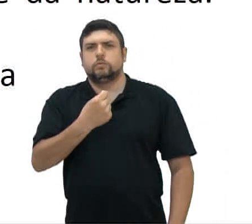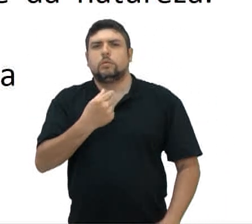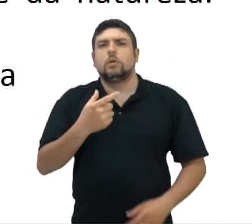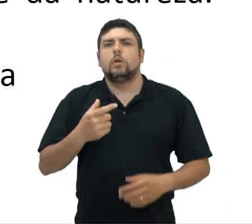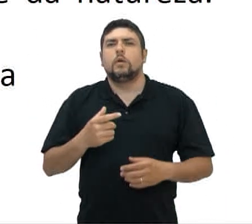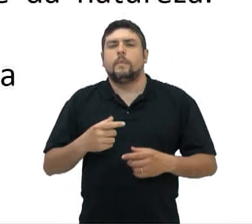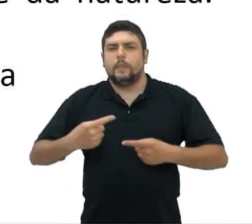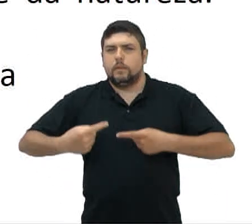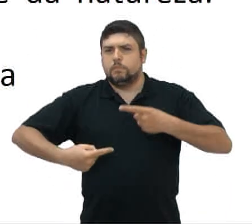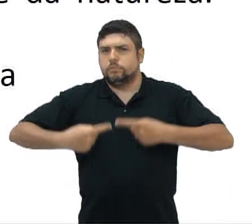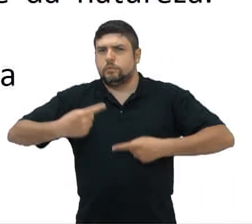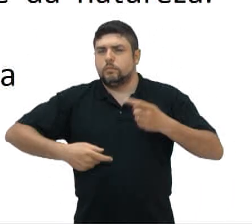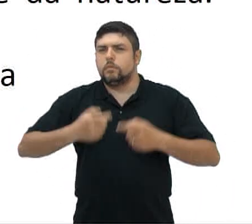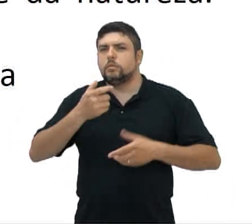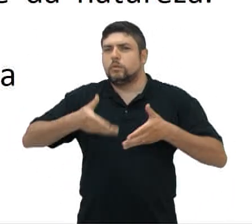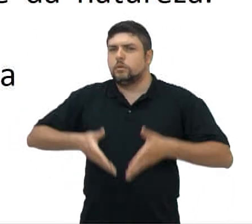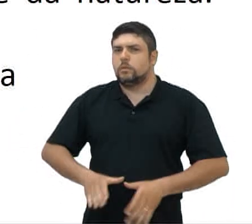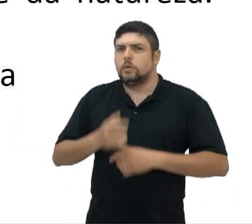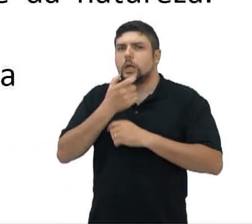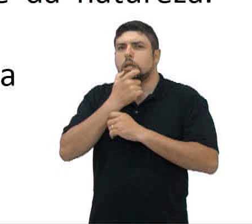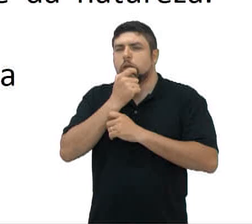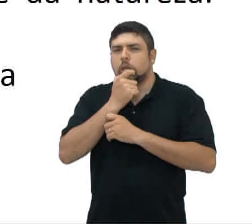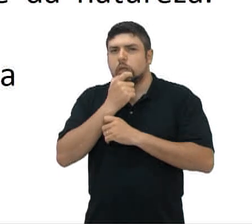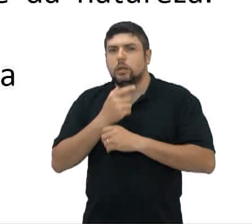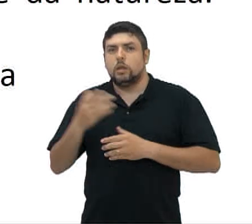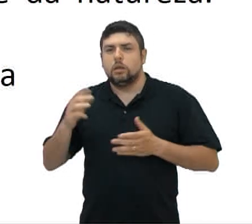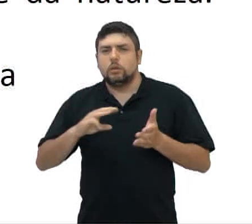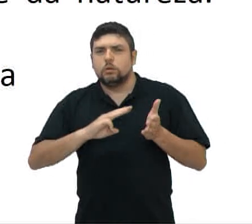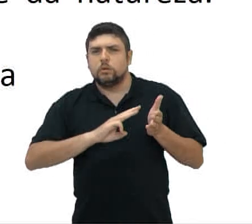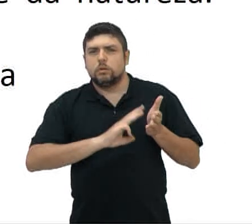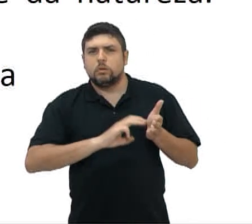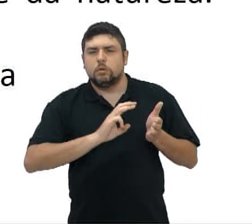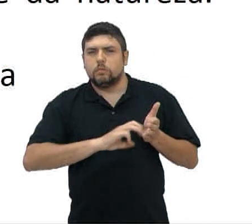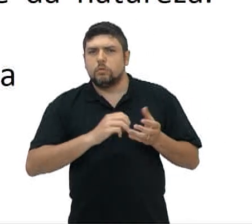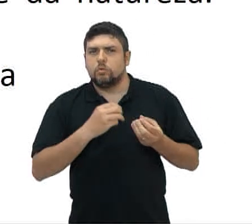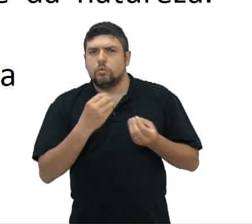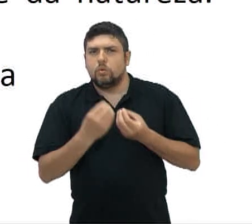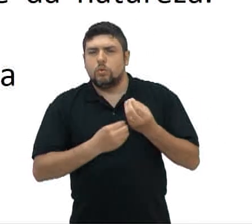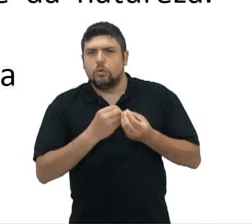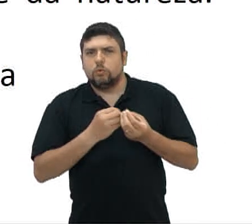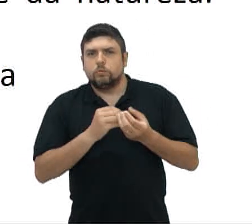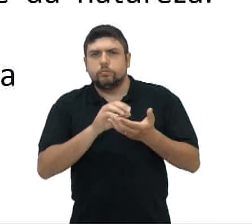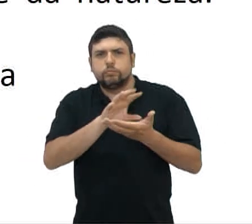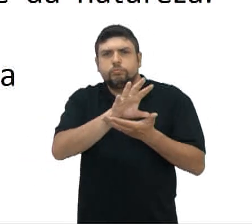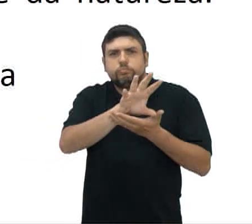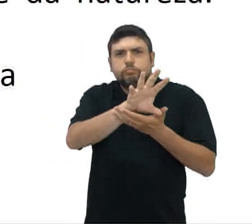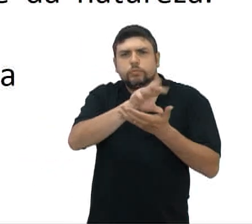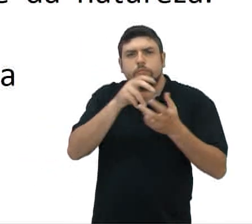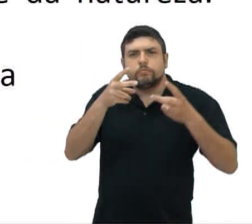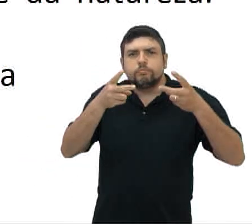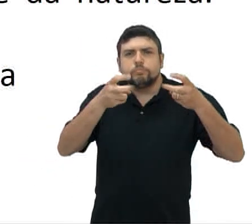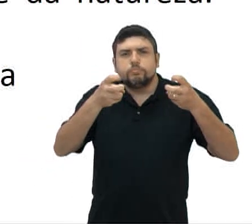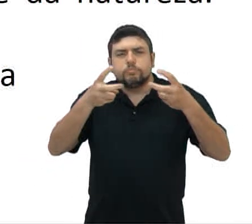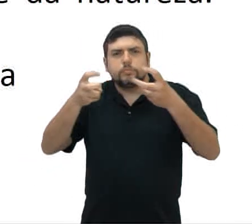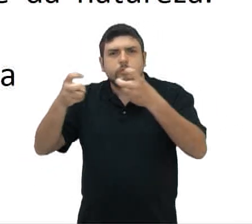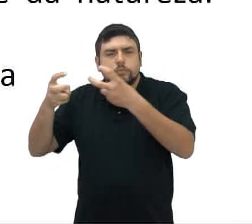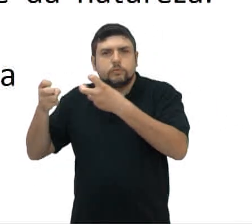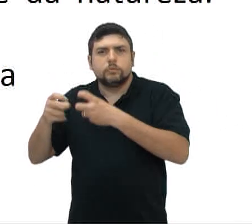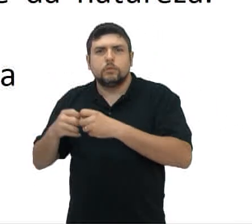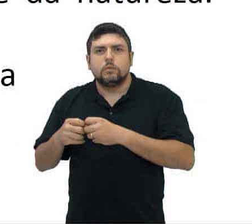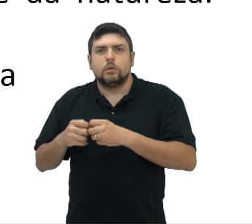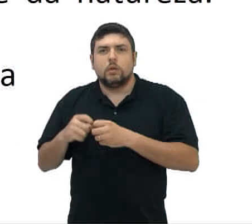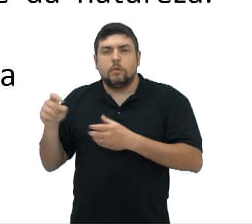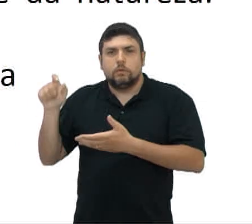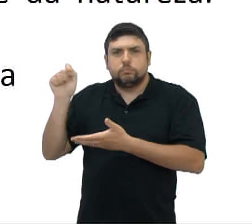fundadores do método indutivo de investigação científica baseado no empirismo. Seus estudos contribuíram para a história da ciência